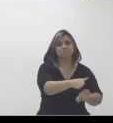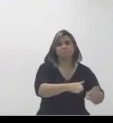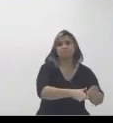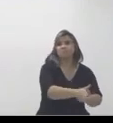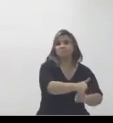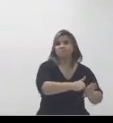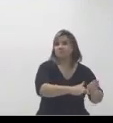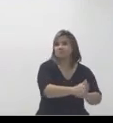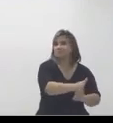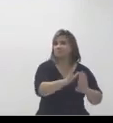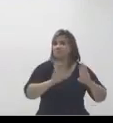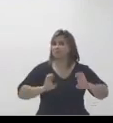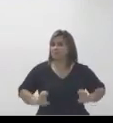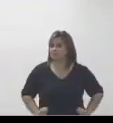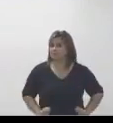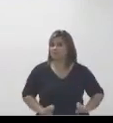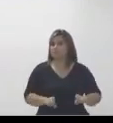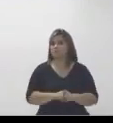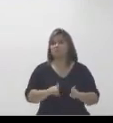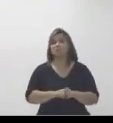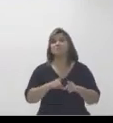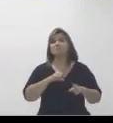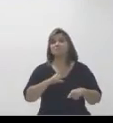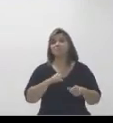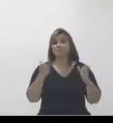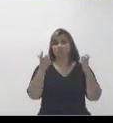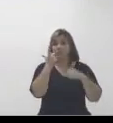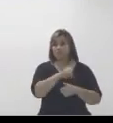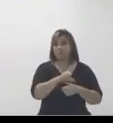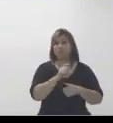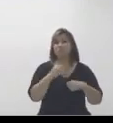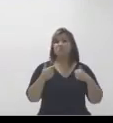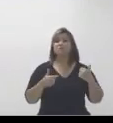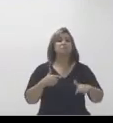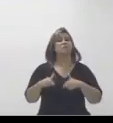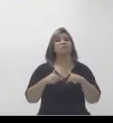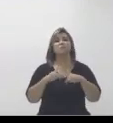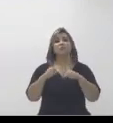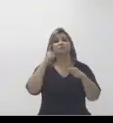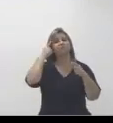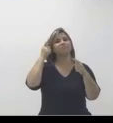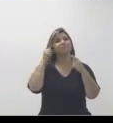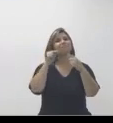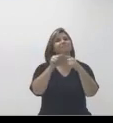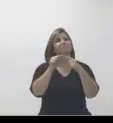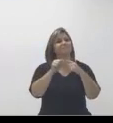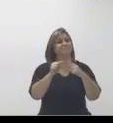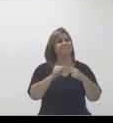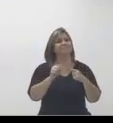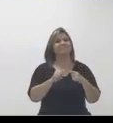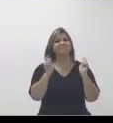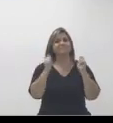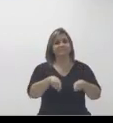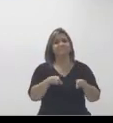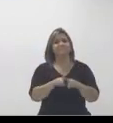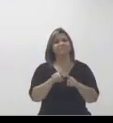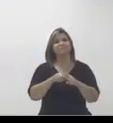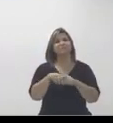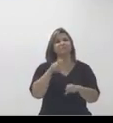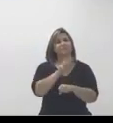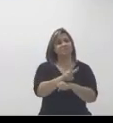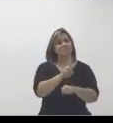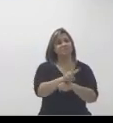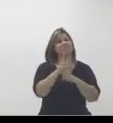e para que vocês possam buscar espaços de empregabilidade aonde sim a gente tem a defesa